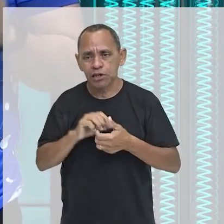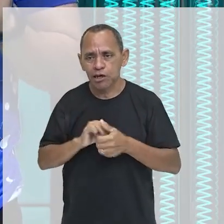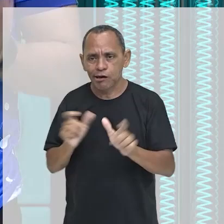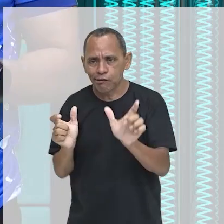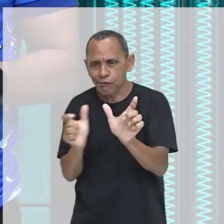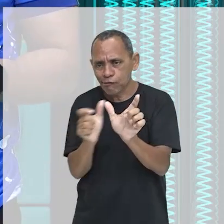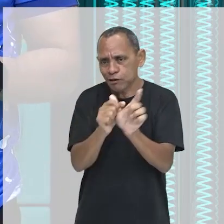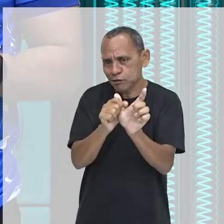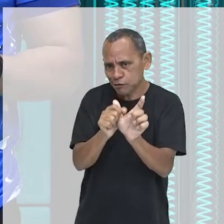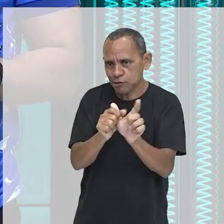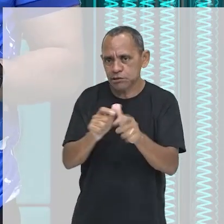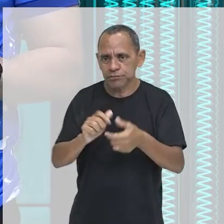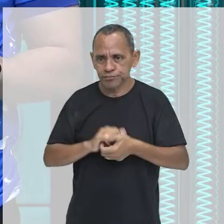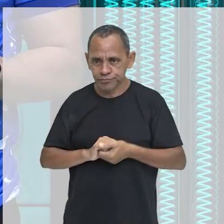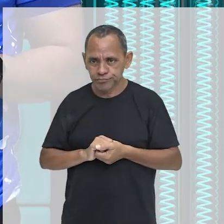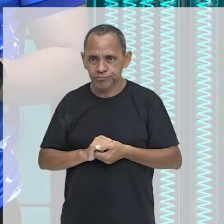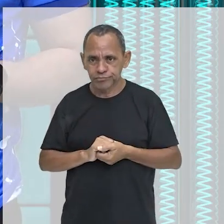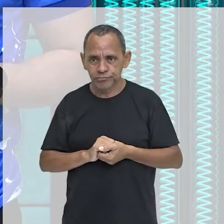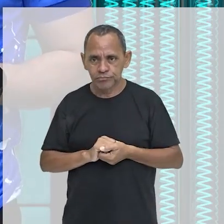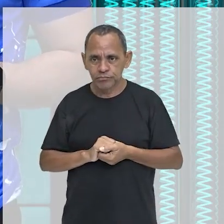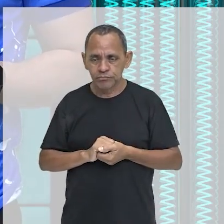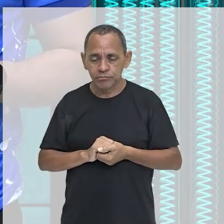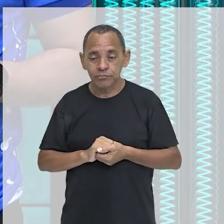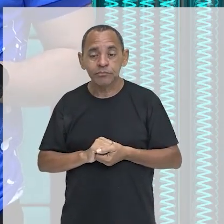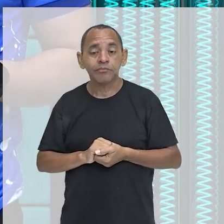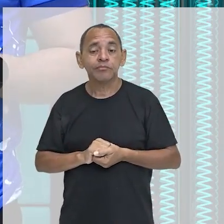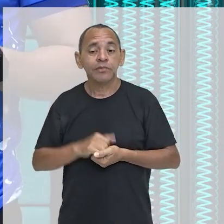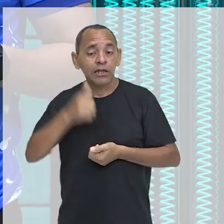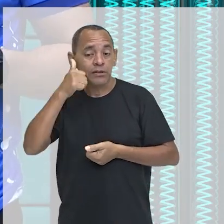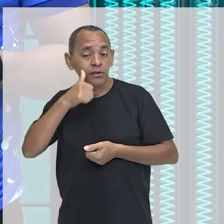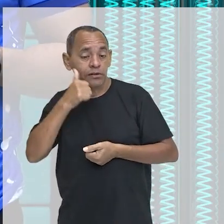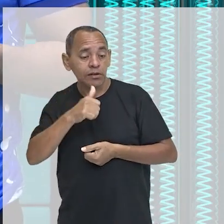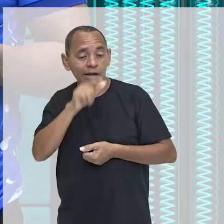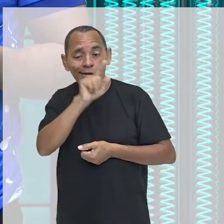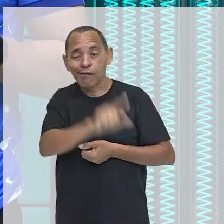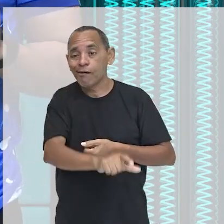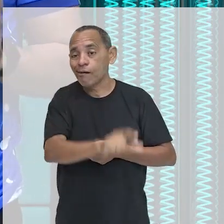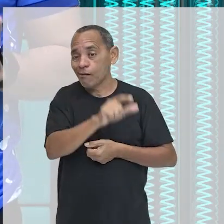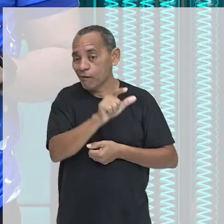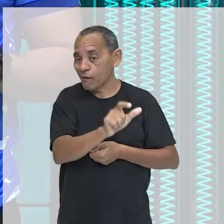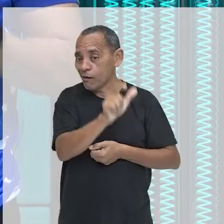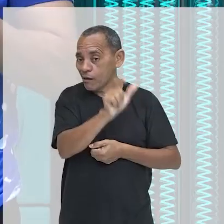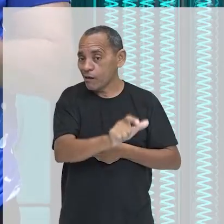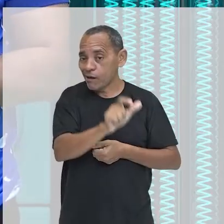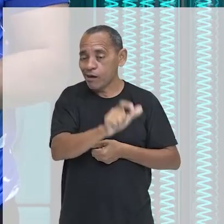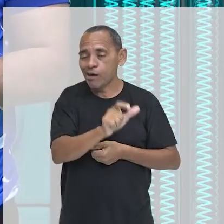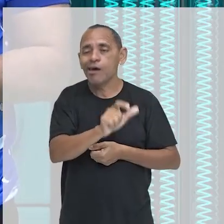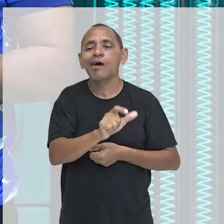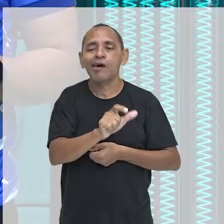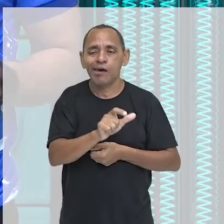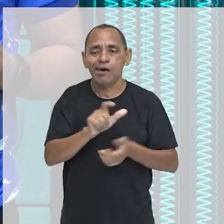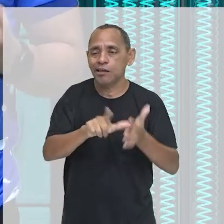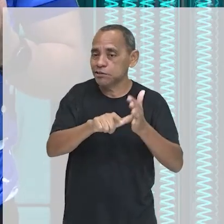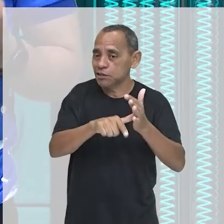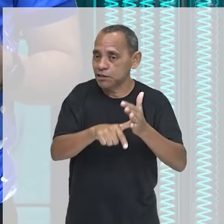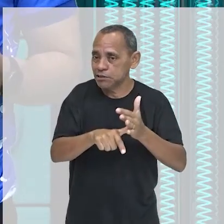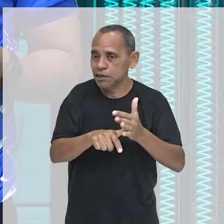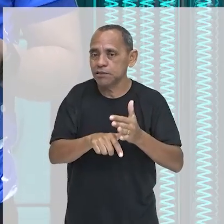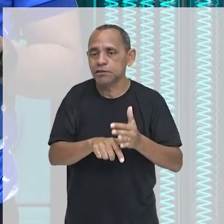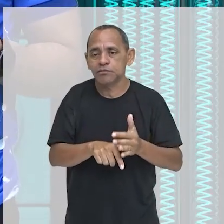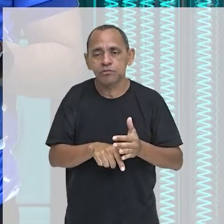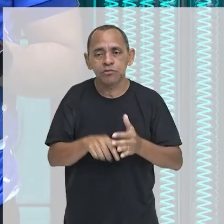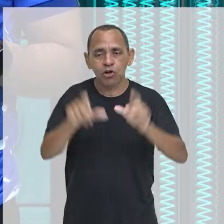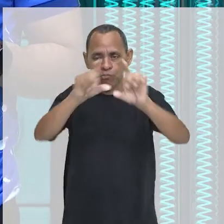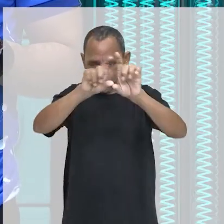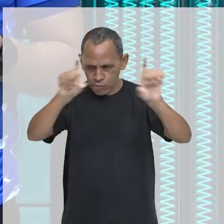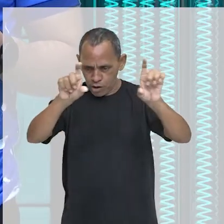estava atrasada, ponto, é uma oração. Aí eu tenho uma outra oração, she missed the bus, ela perdeu o ônibus, também uma oração completa, com